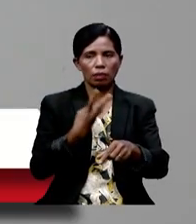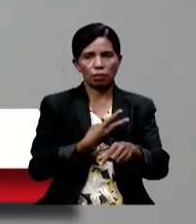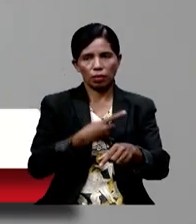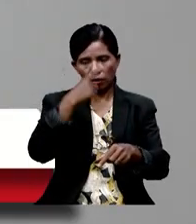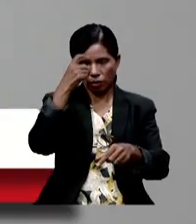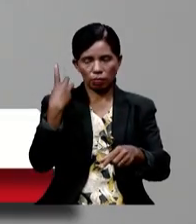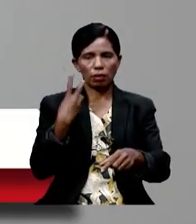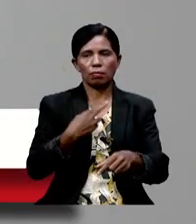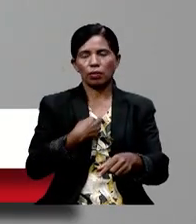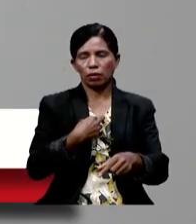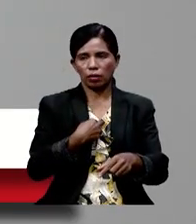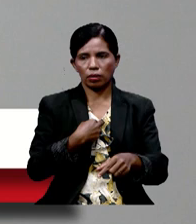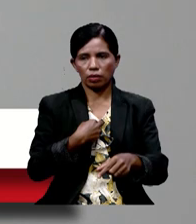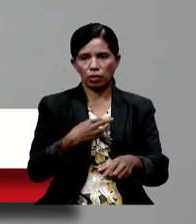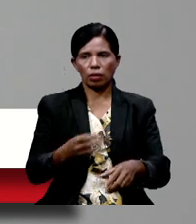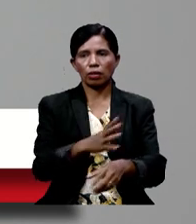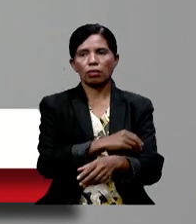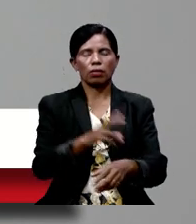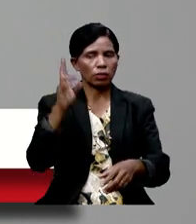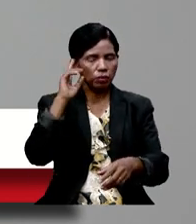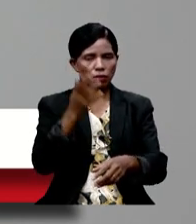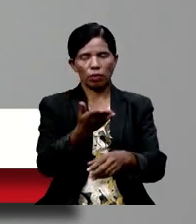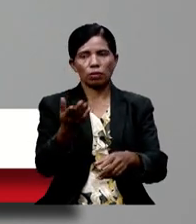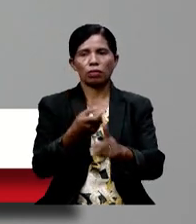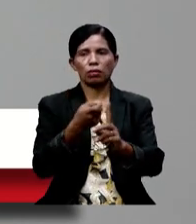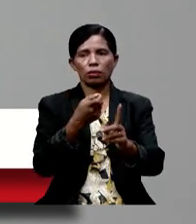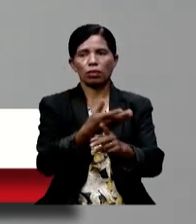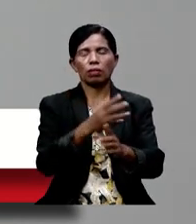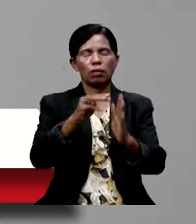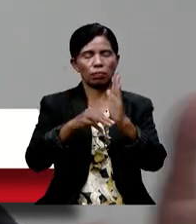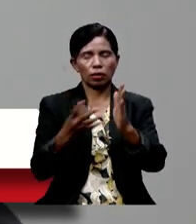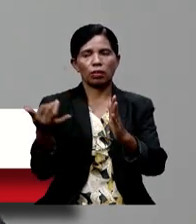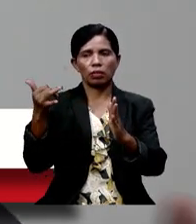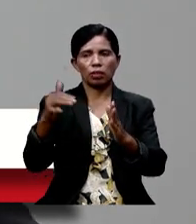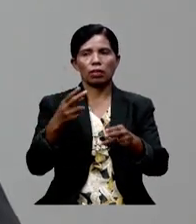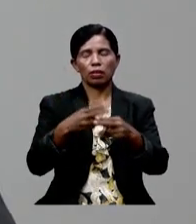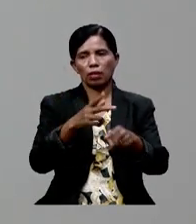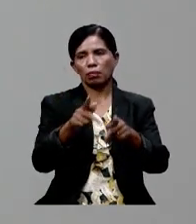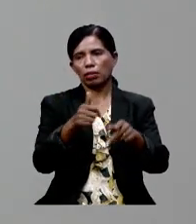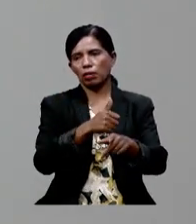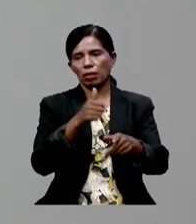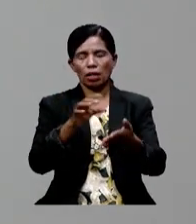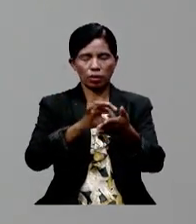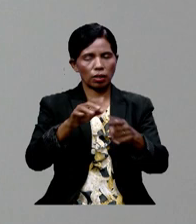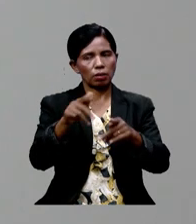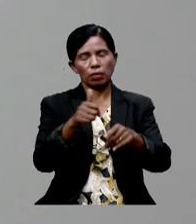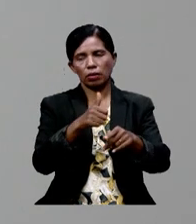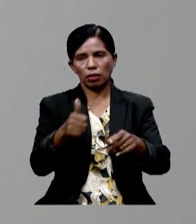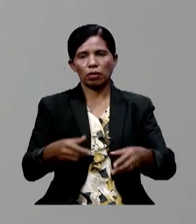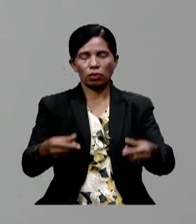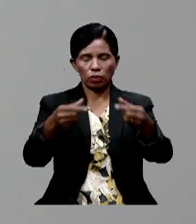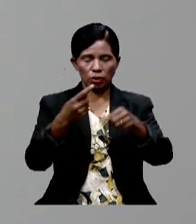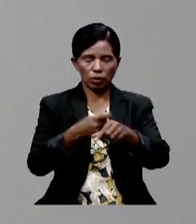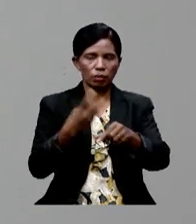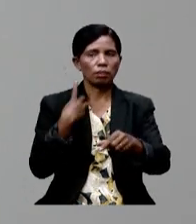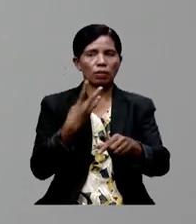a mirássemos, foi em rona hoje, ita boa ser, foi em rona hoje, mede, sira, catanara, nem a ser unia, mas vai assim, nem a ser unia, pronto, né, for tempo Miami, nem